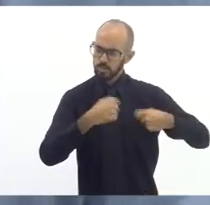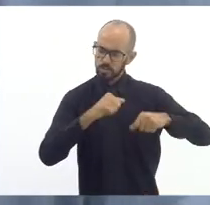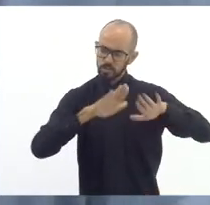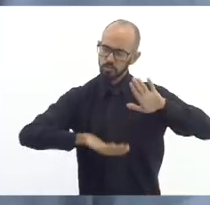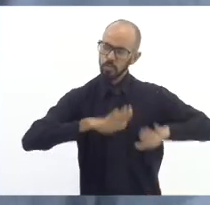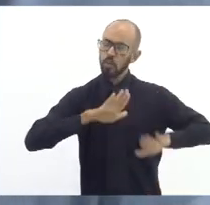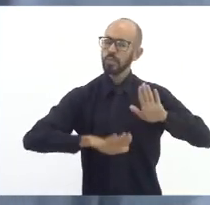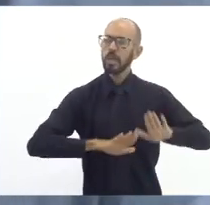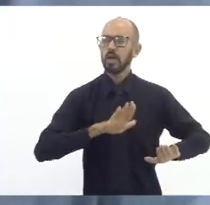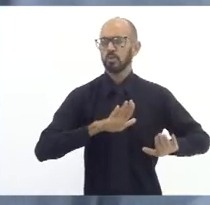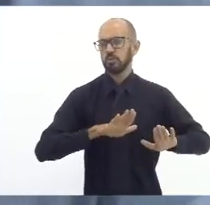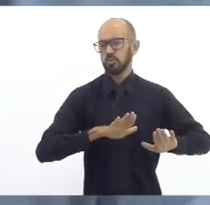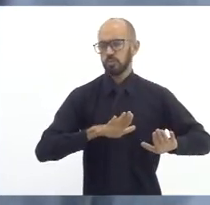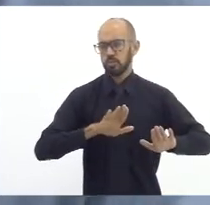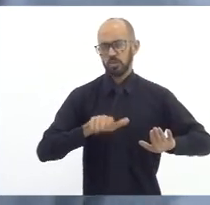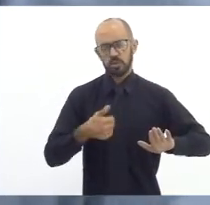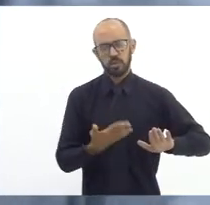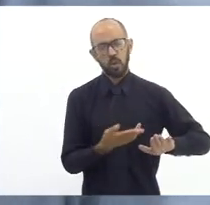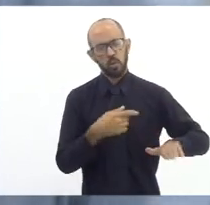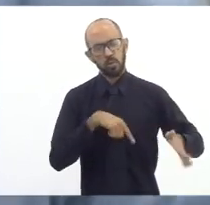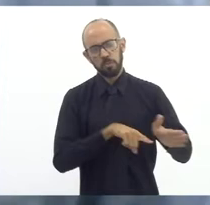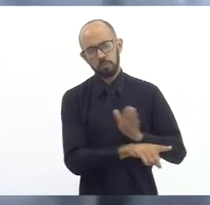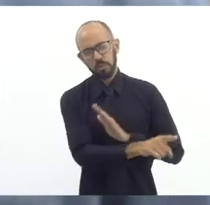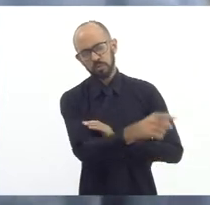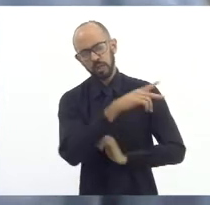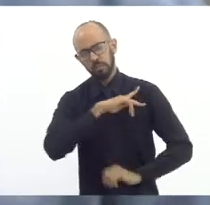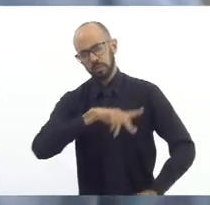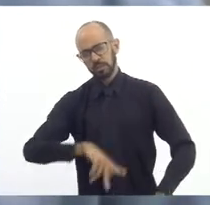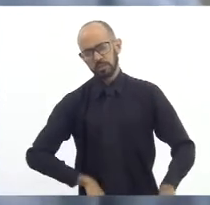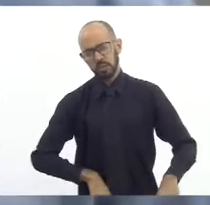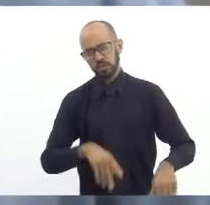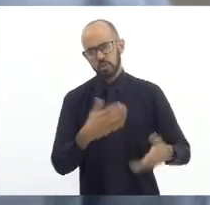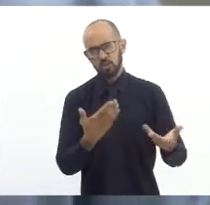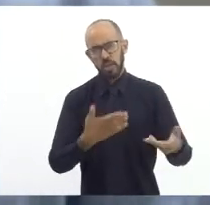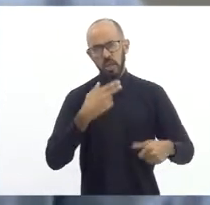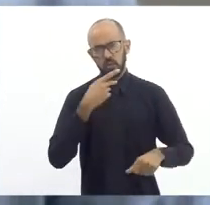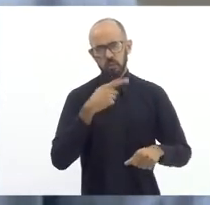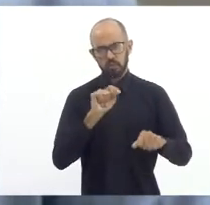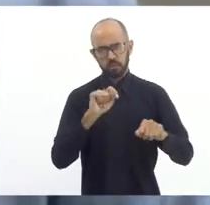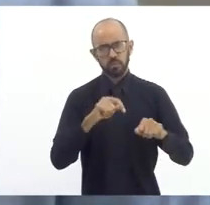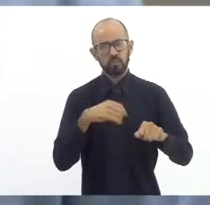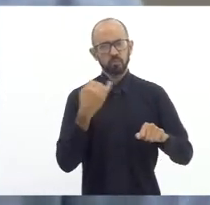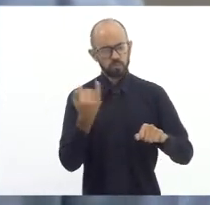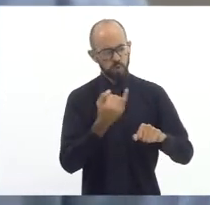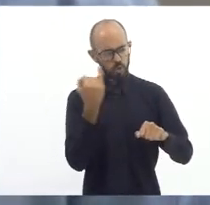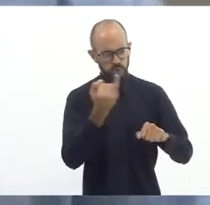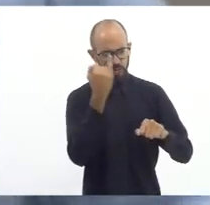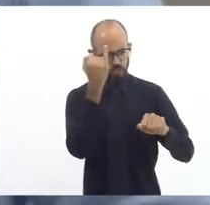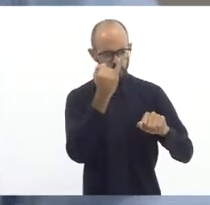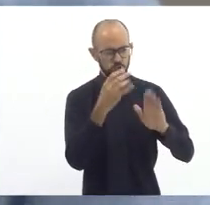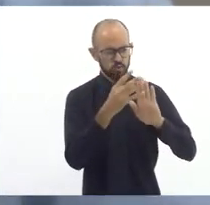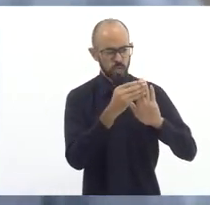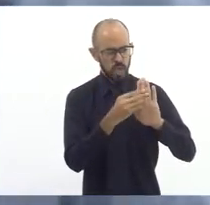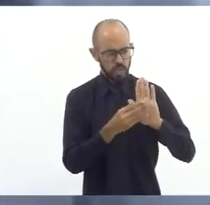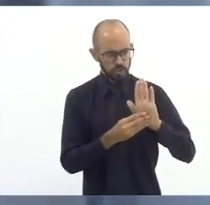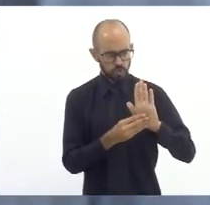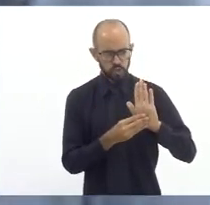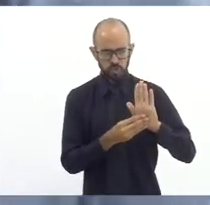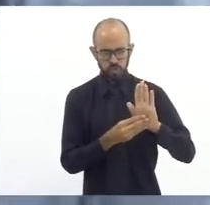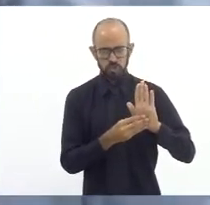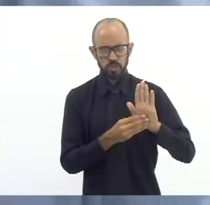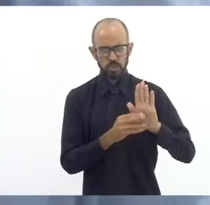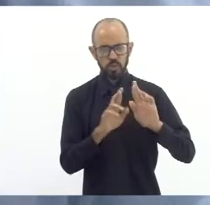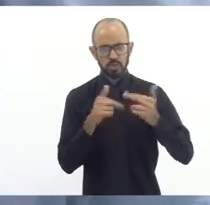nisso. E aí, presidente, gostaria de constar nos anais, de fazer constar os anais, com a sua